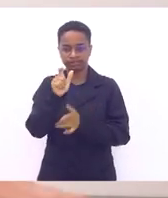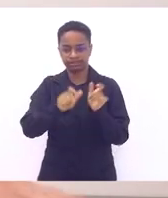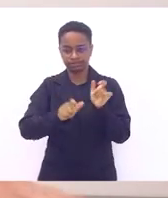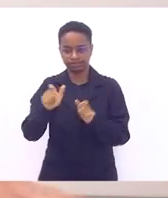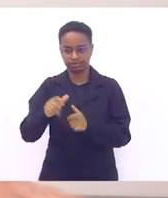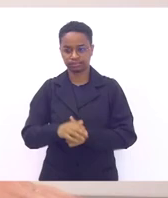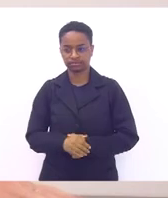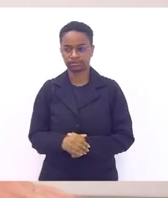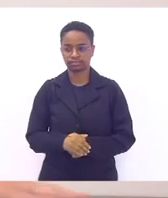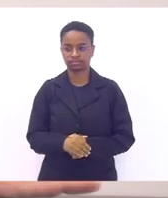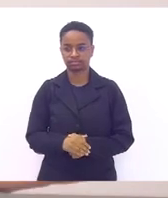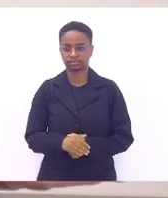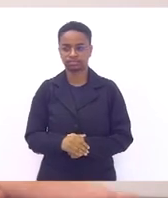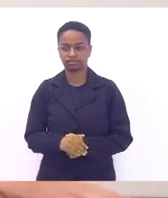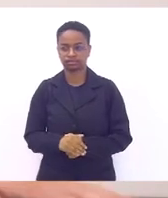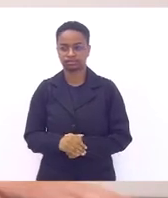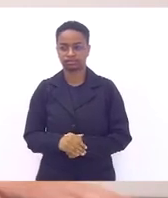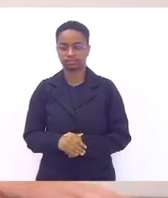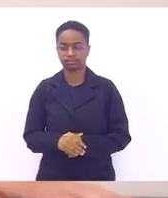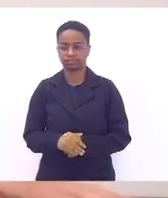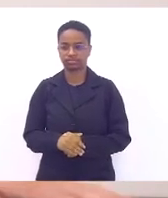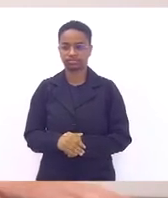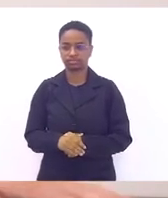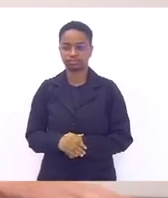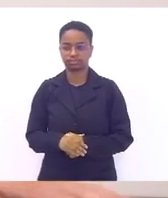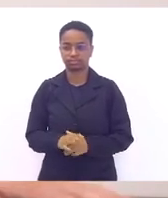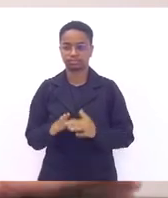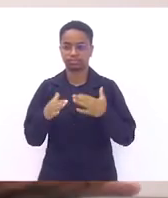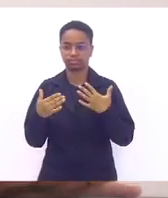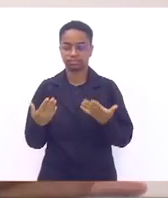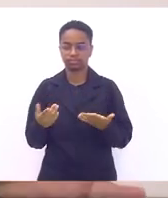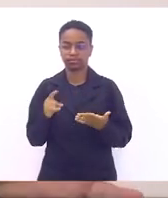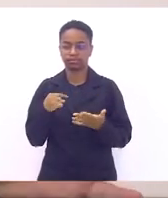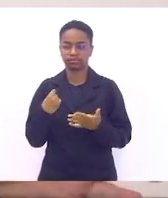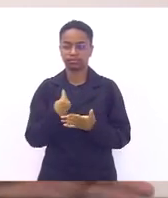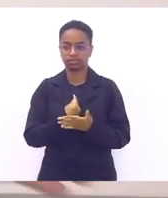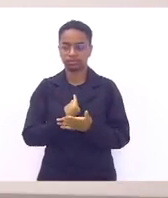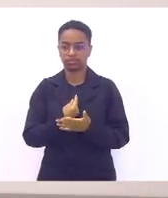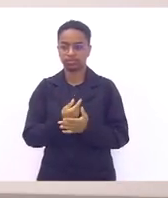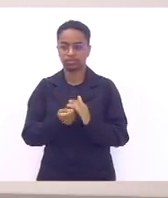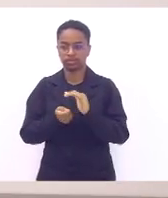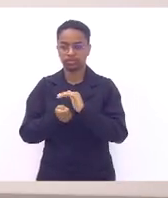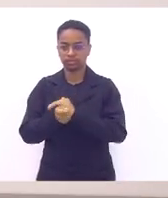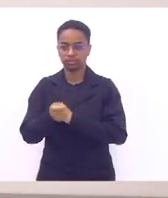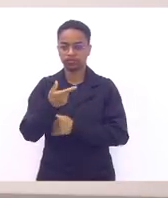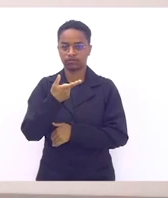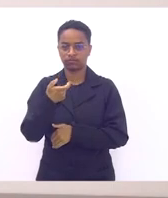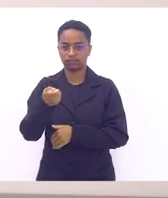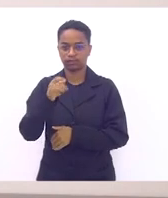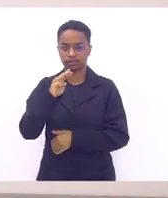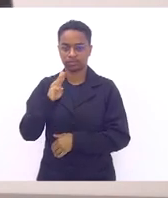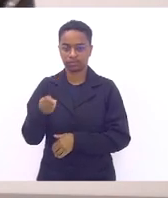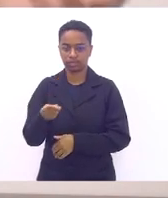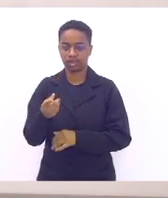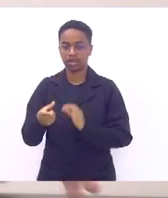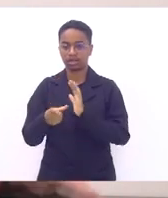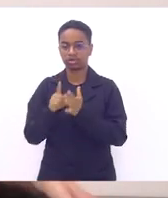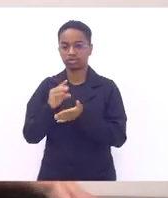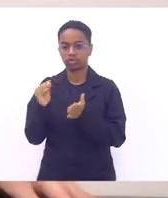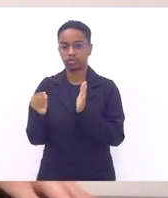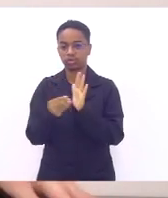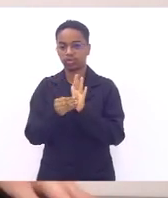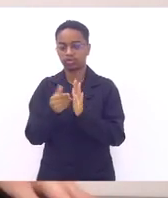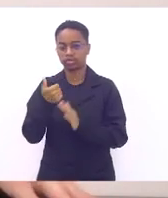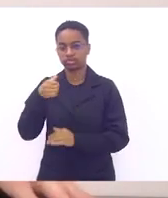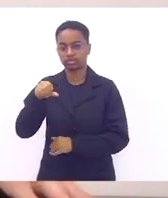gente investiu de partida em 20 milhões, a gente está colocando ali 19 milhões, mas houve mais